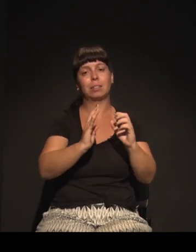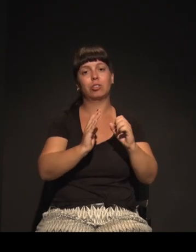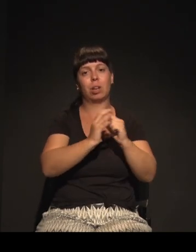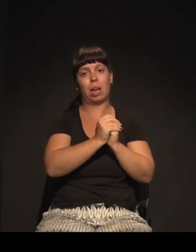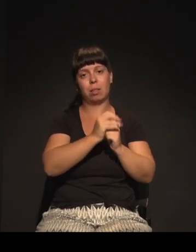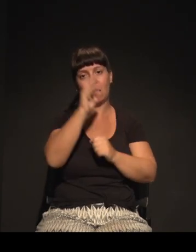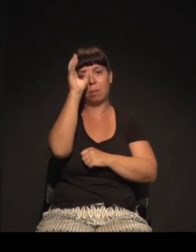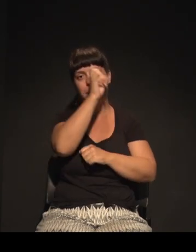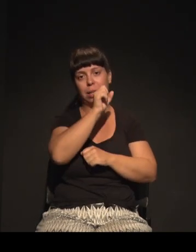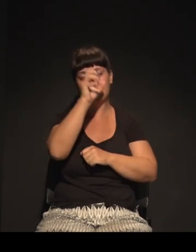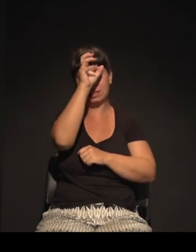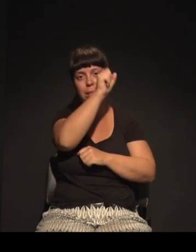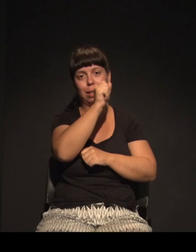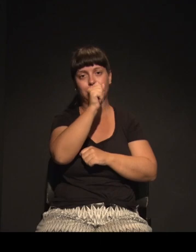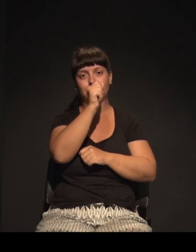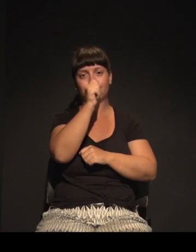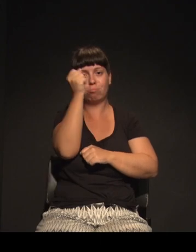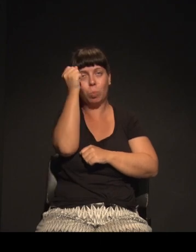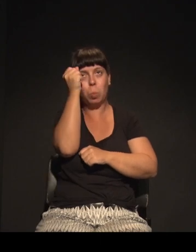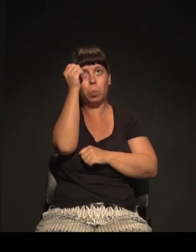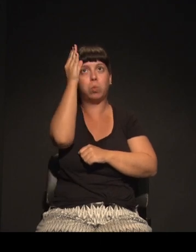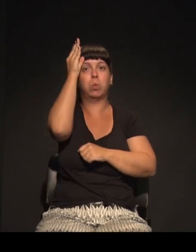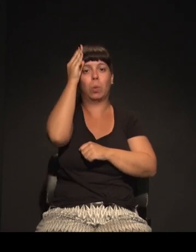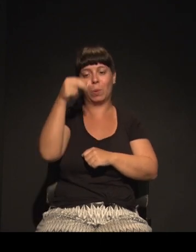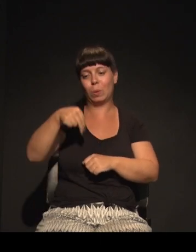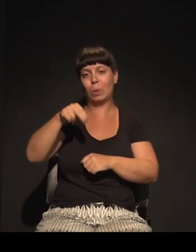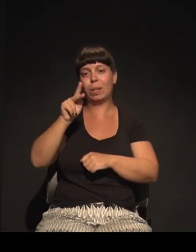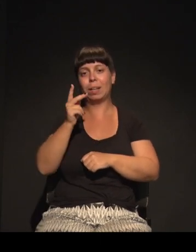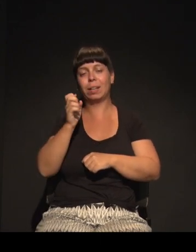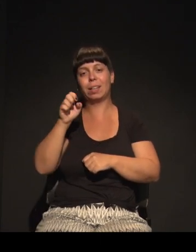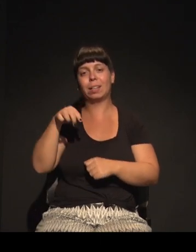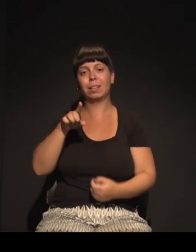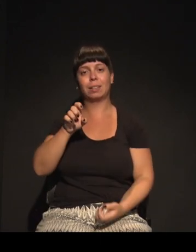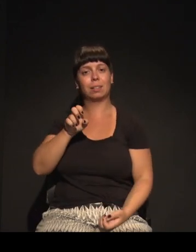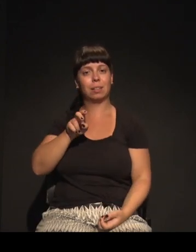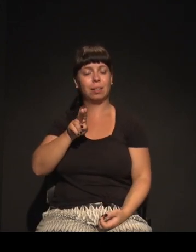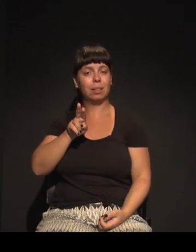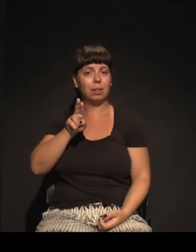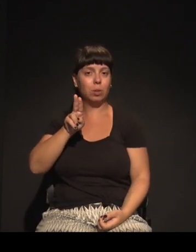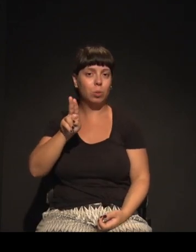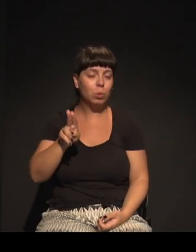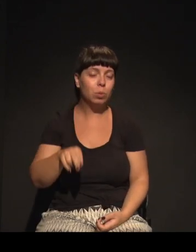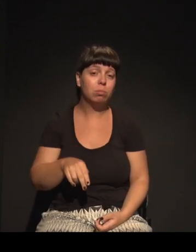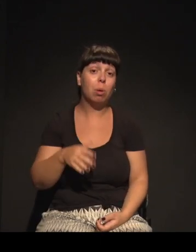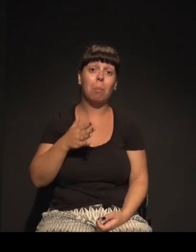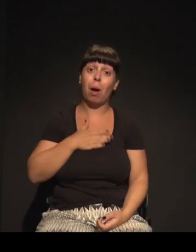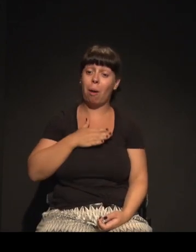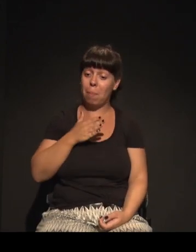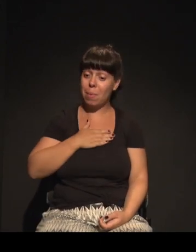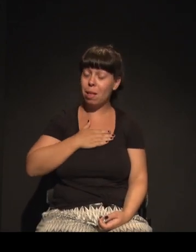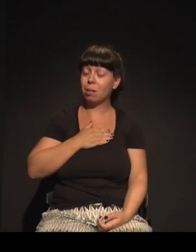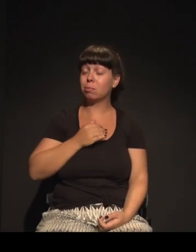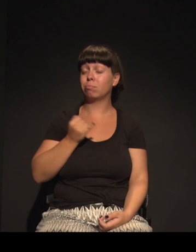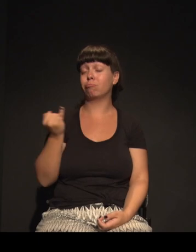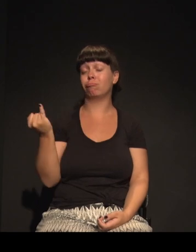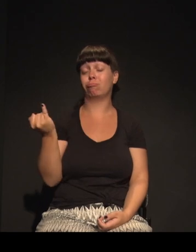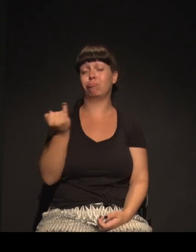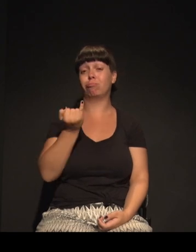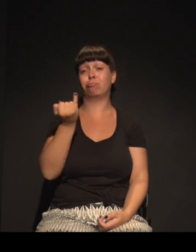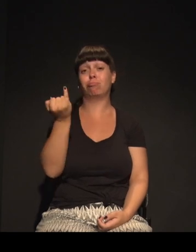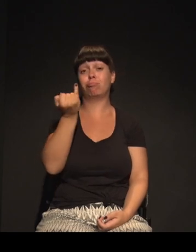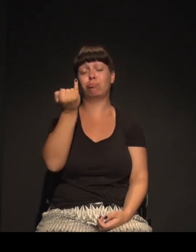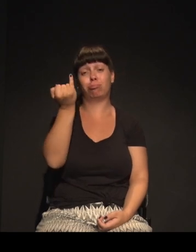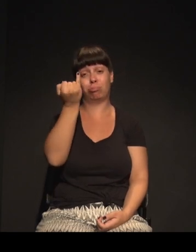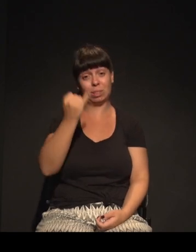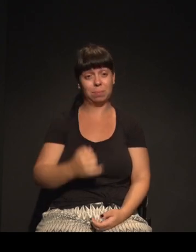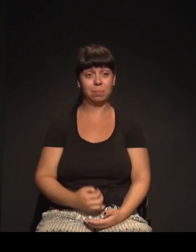60 né e pra mim isso é muito importante pra mim e eu acho que estou